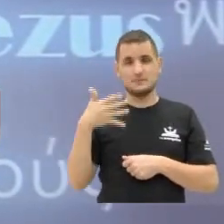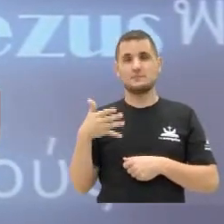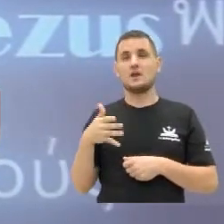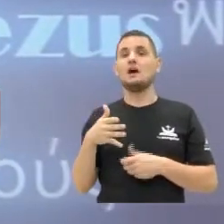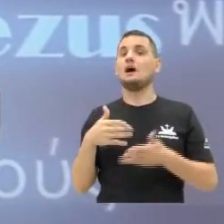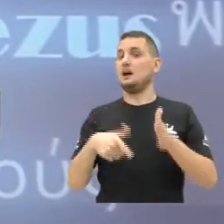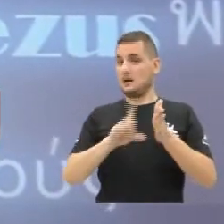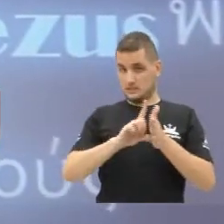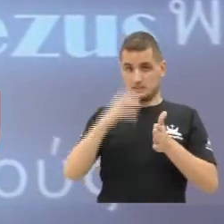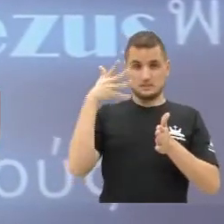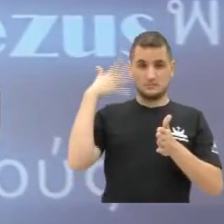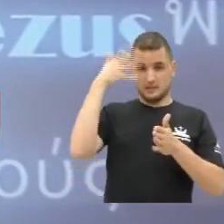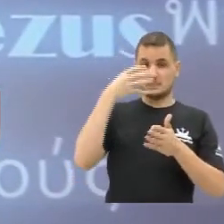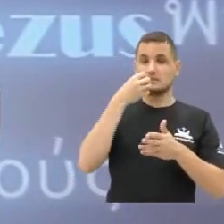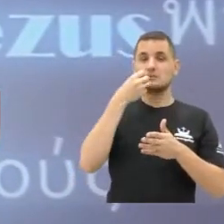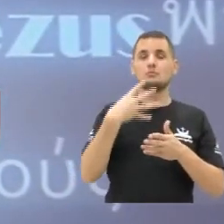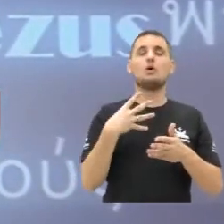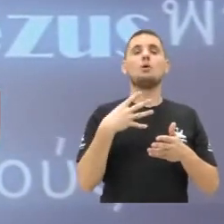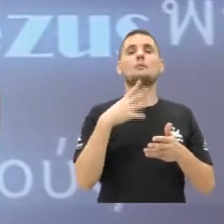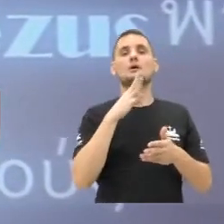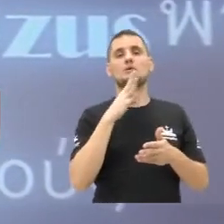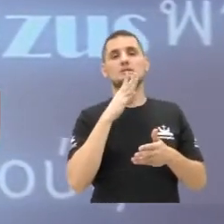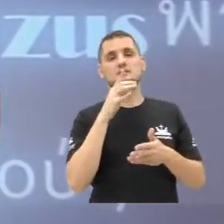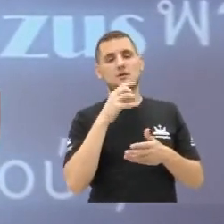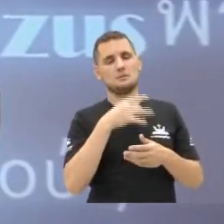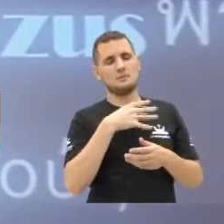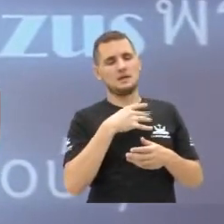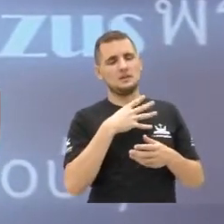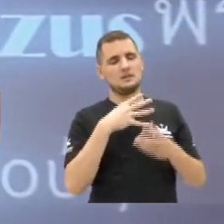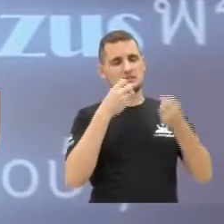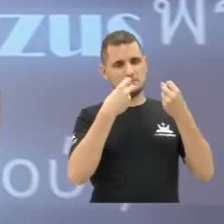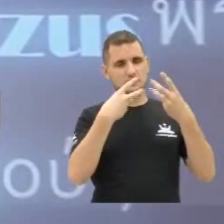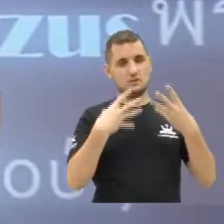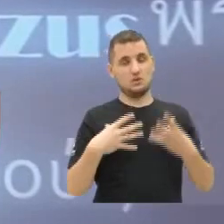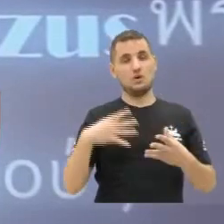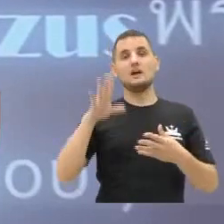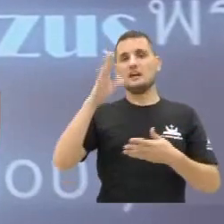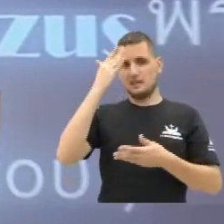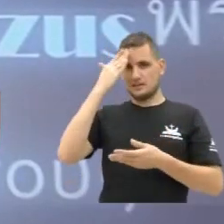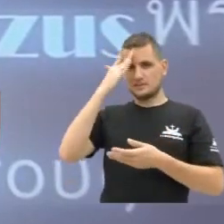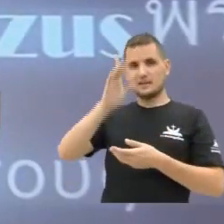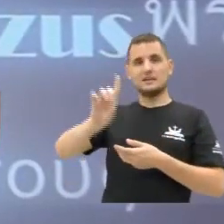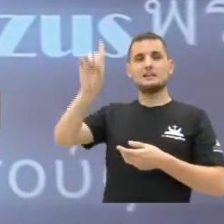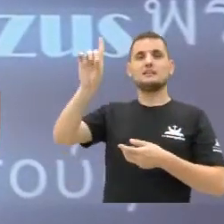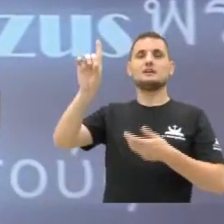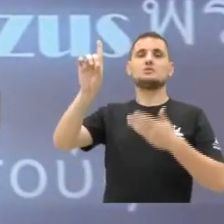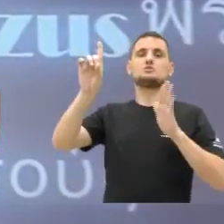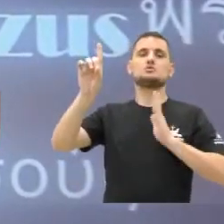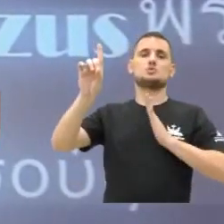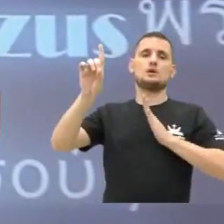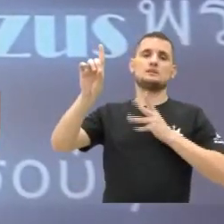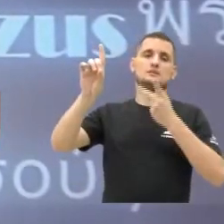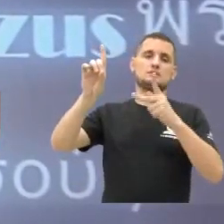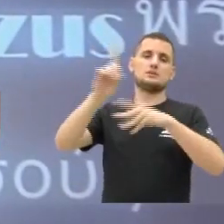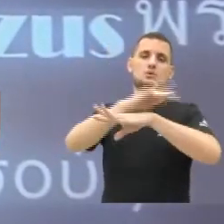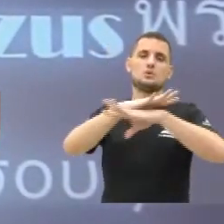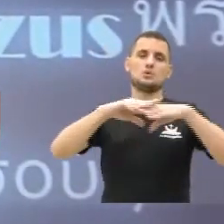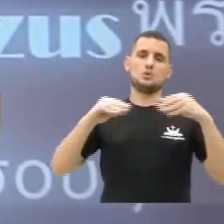tenho certeza que Deus já está curando o teu coração de todo medo. O medo te